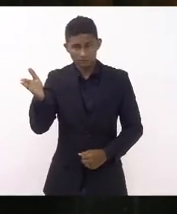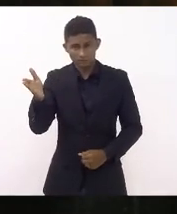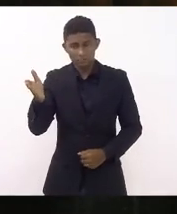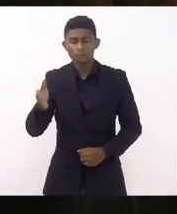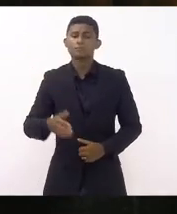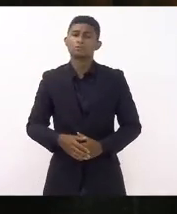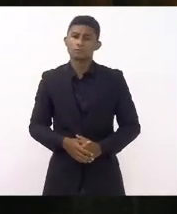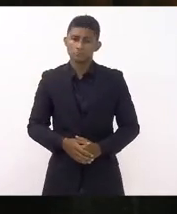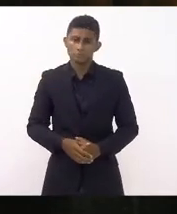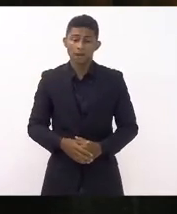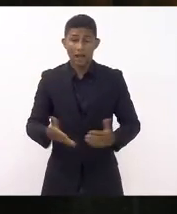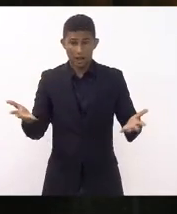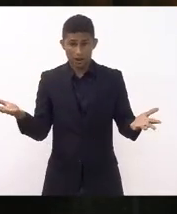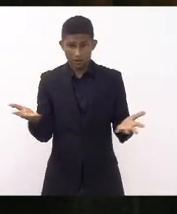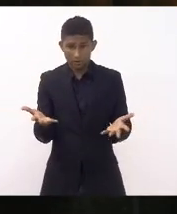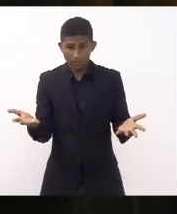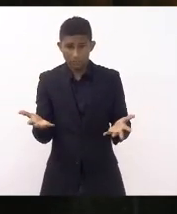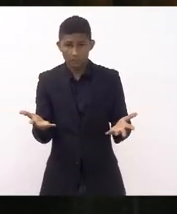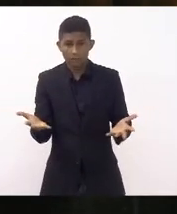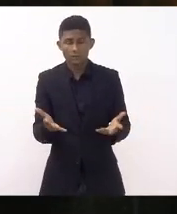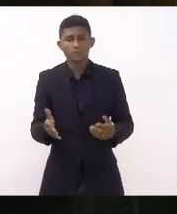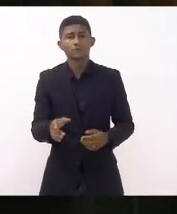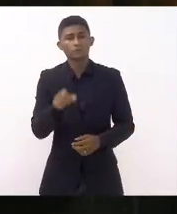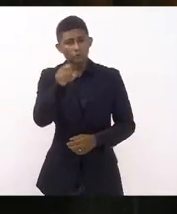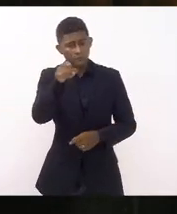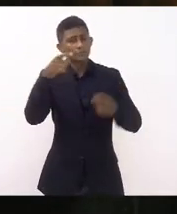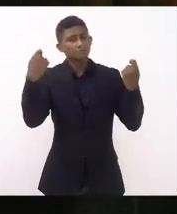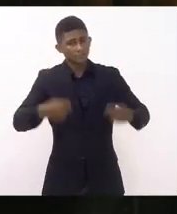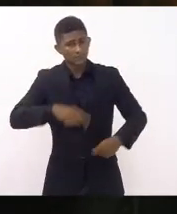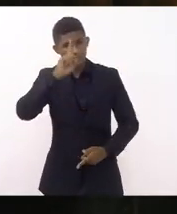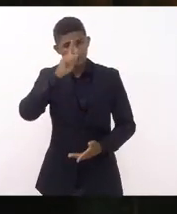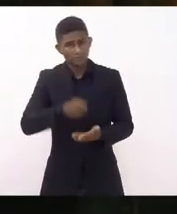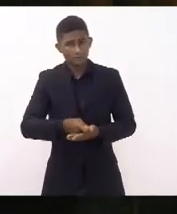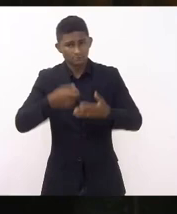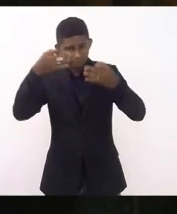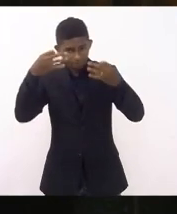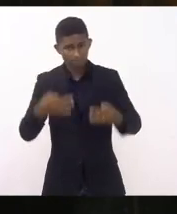Bolsonaro, chegou a hora do senhor tomar essa decisão.